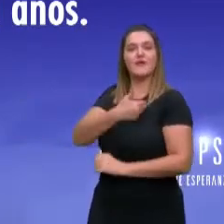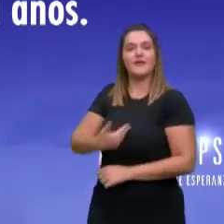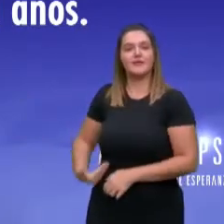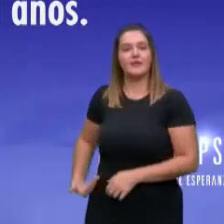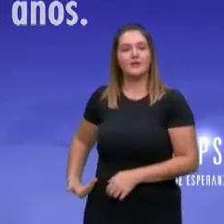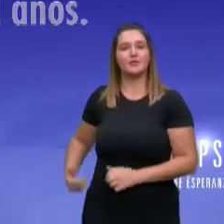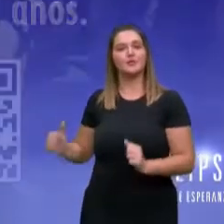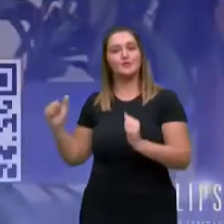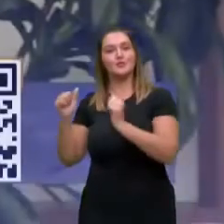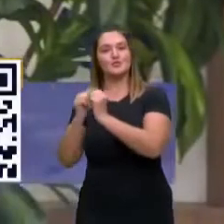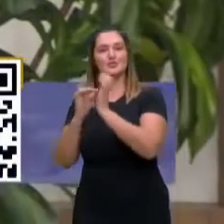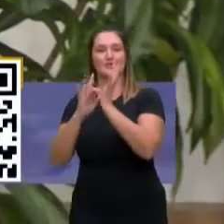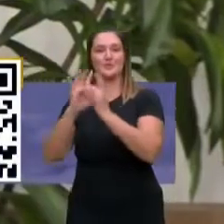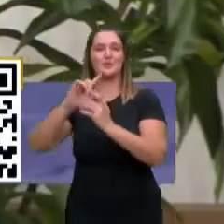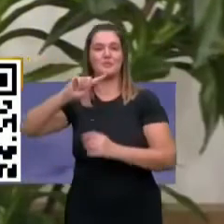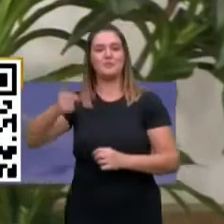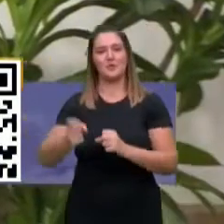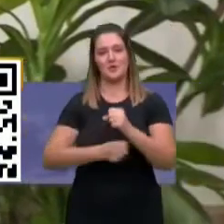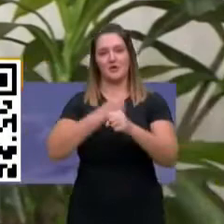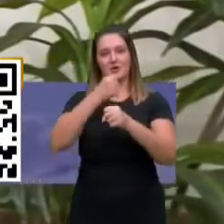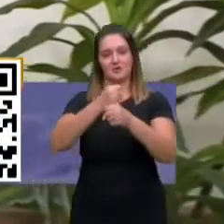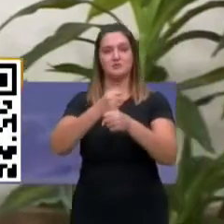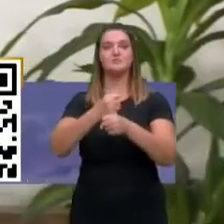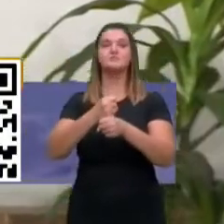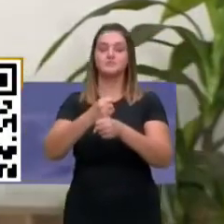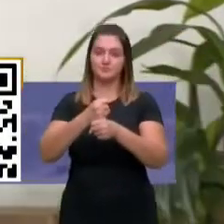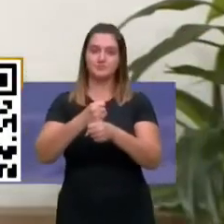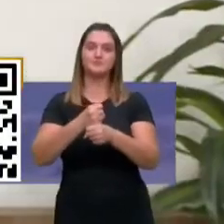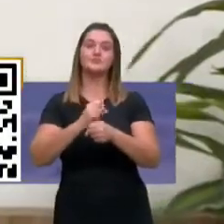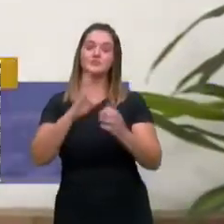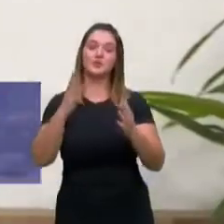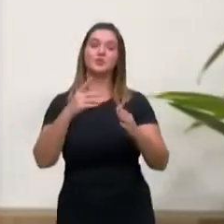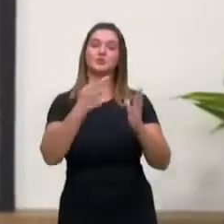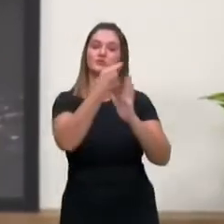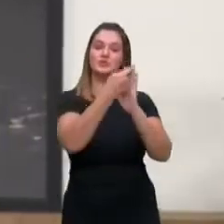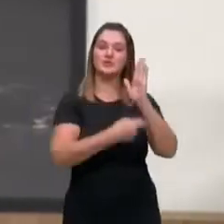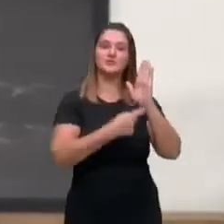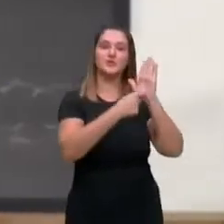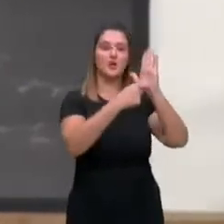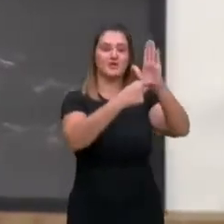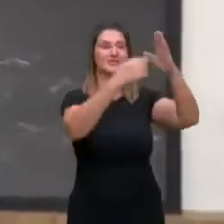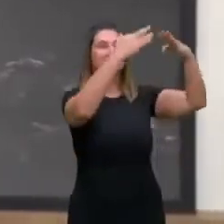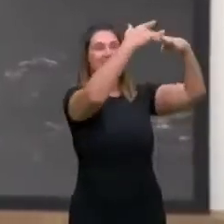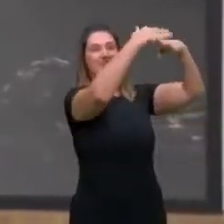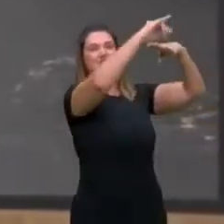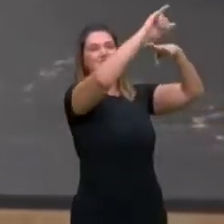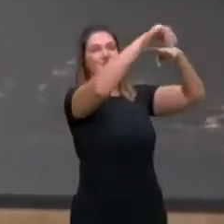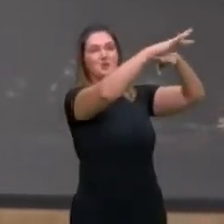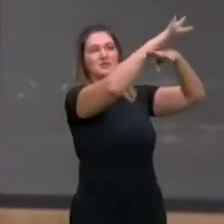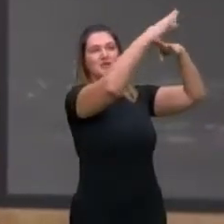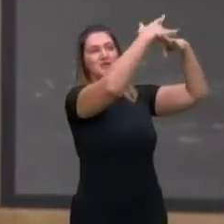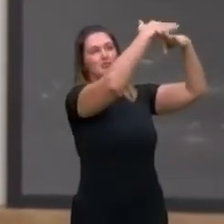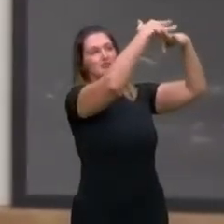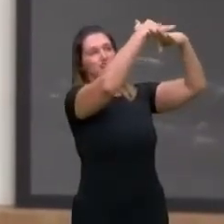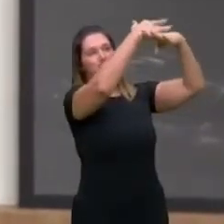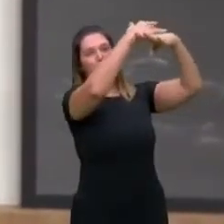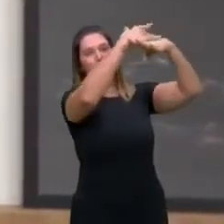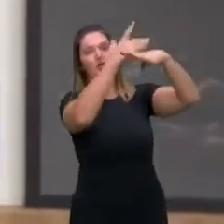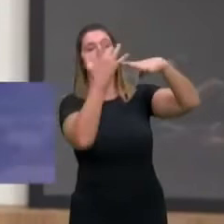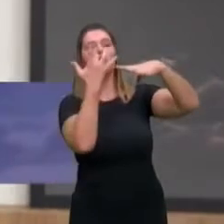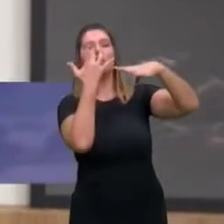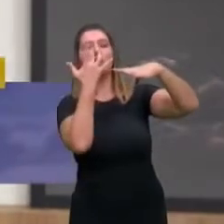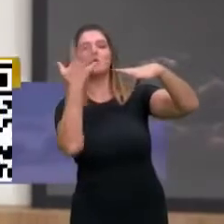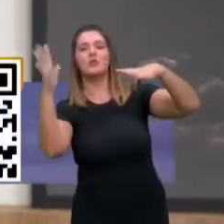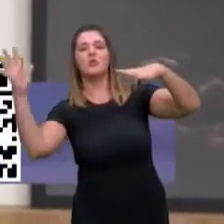1000 anos. Esse texto mostra que vai descer do céu a Nova Jerusalém, a cidade santa, feita de ouro, vai descer